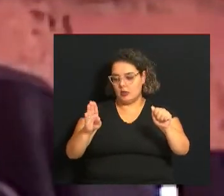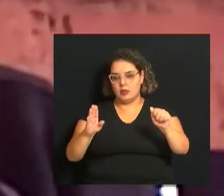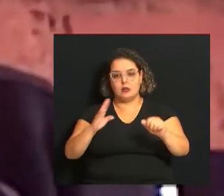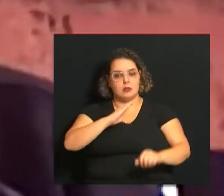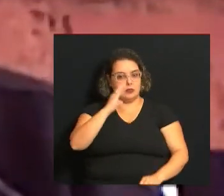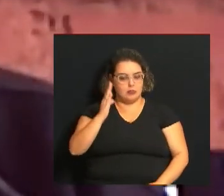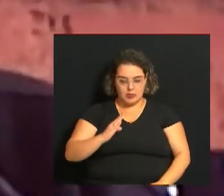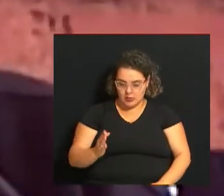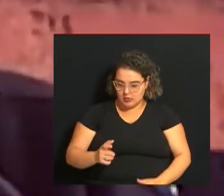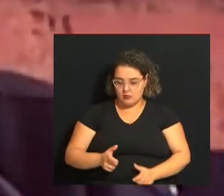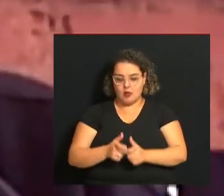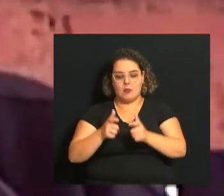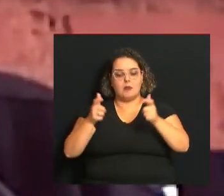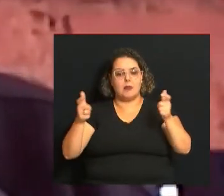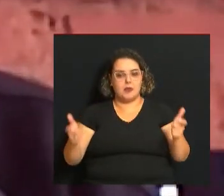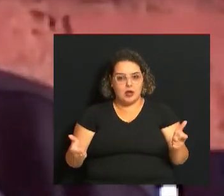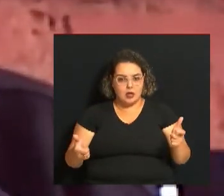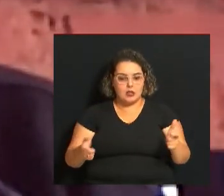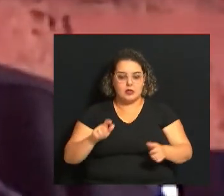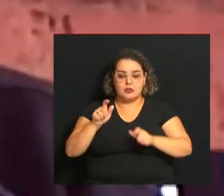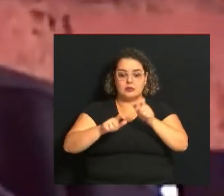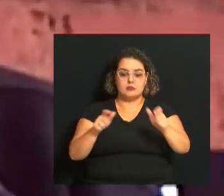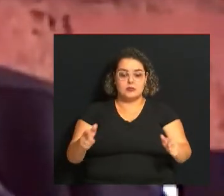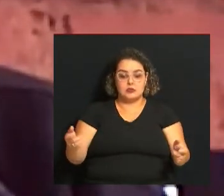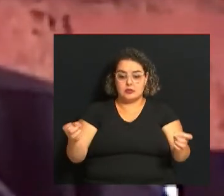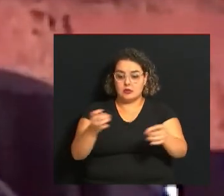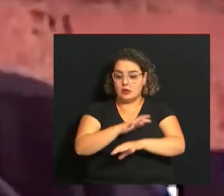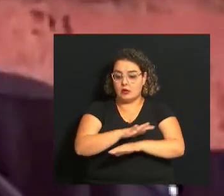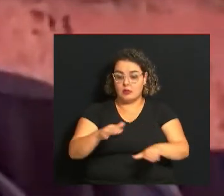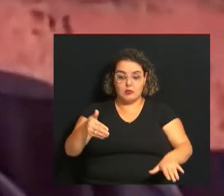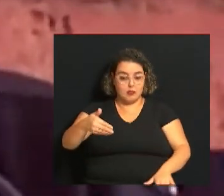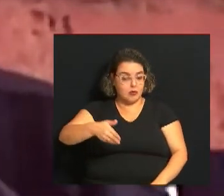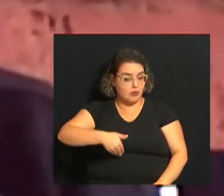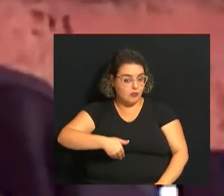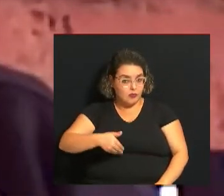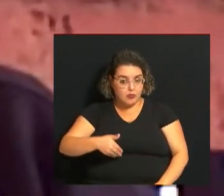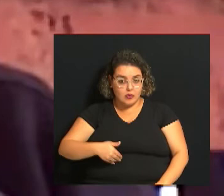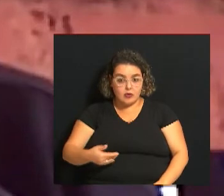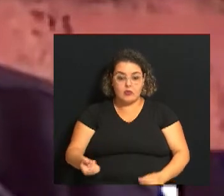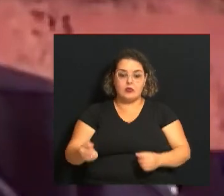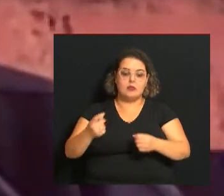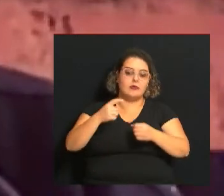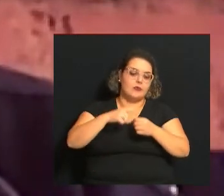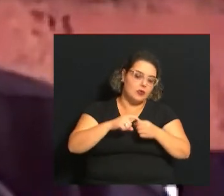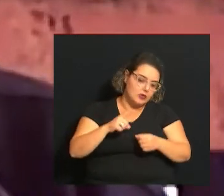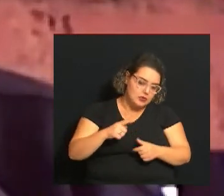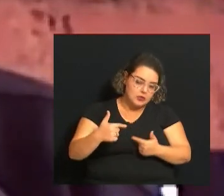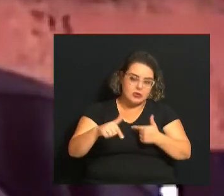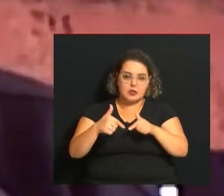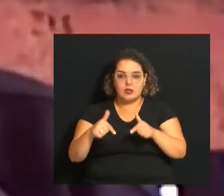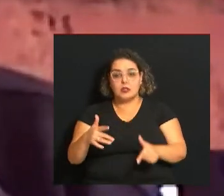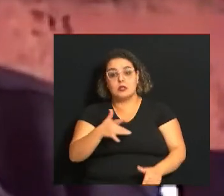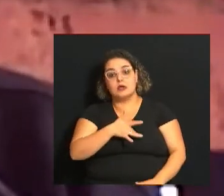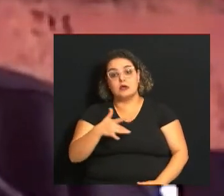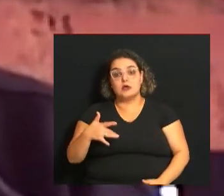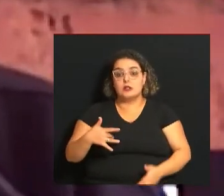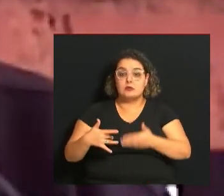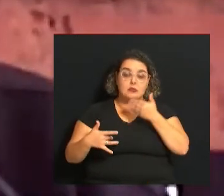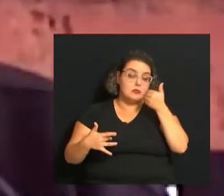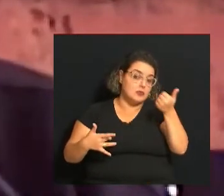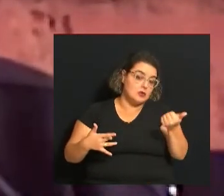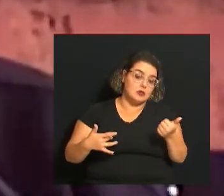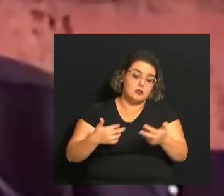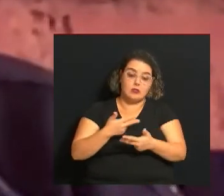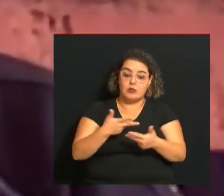cresça, que as pessoas parem de passar fome, que as pessoas voltem a ter emprego, que a saúde melhora. Essas são coisas que nos